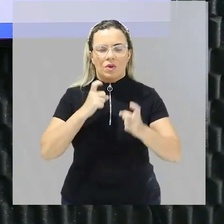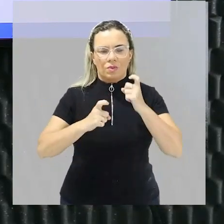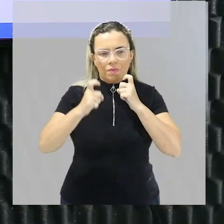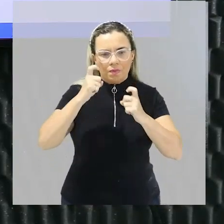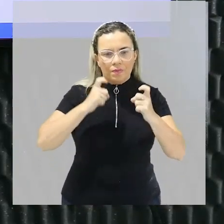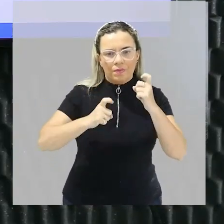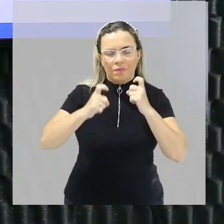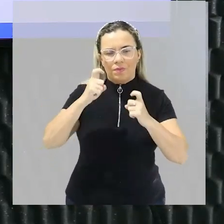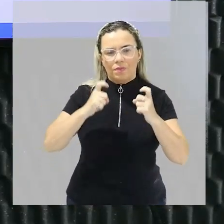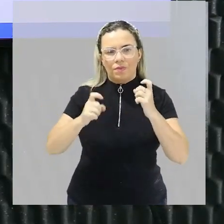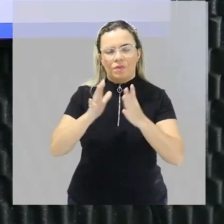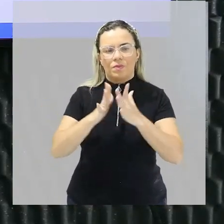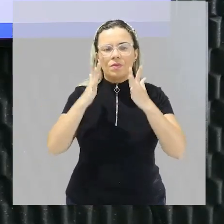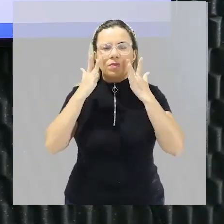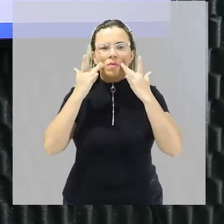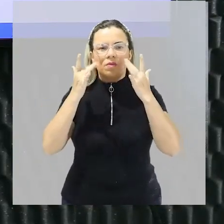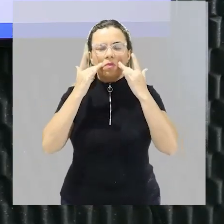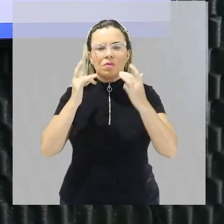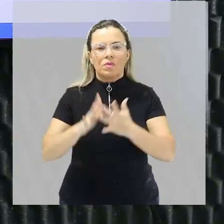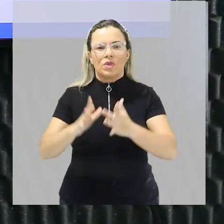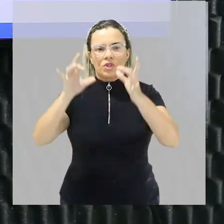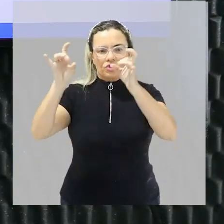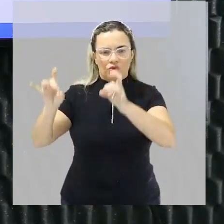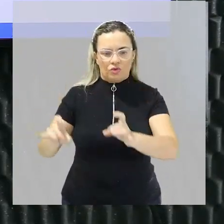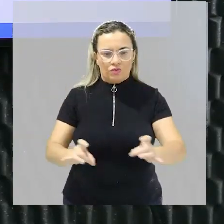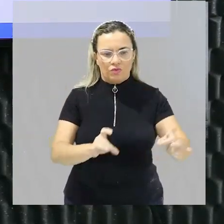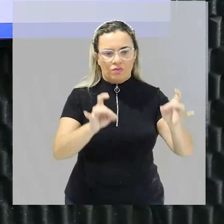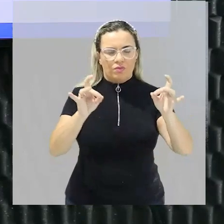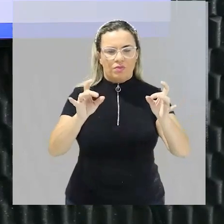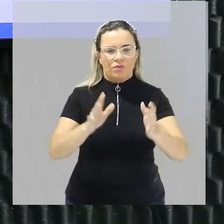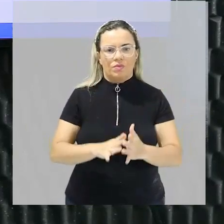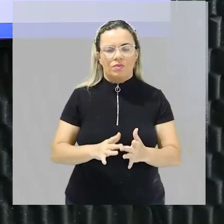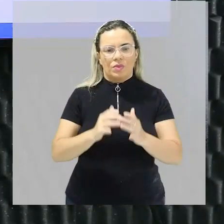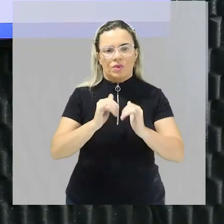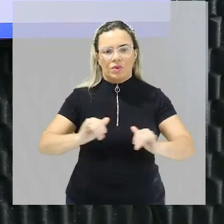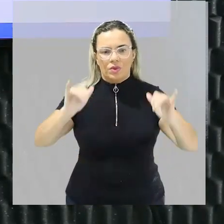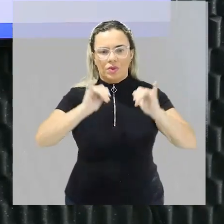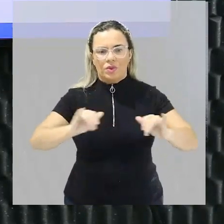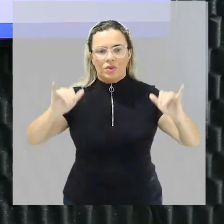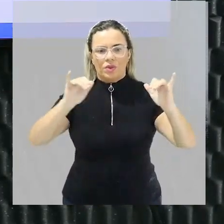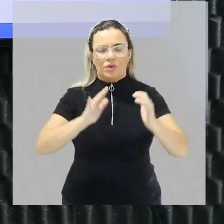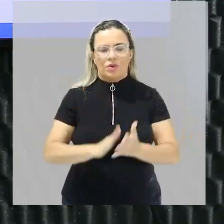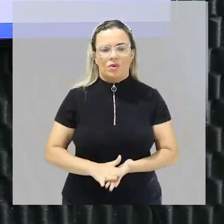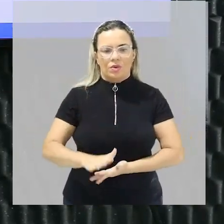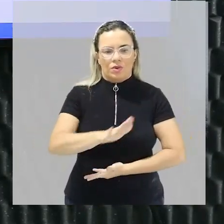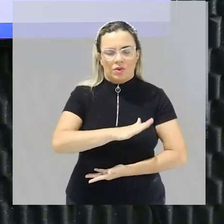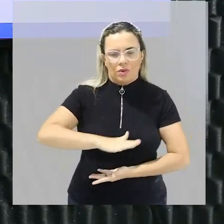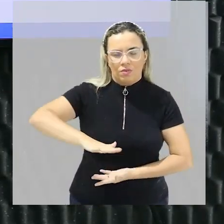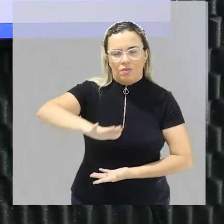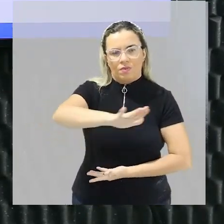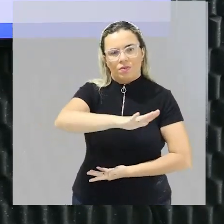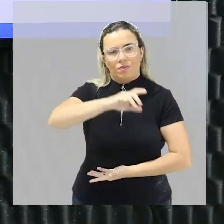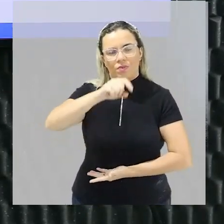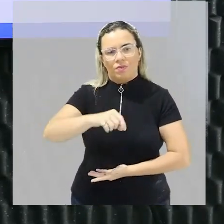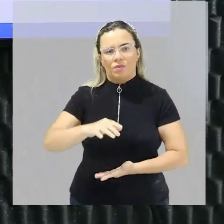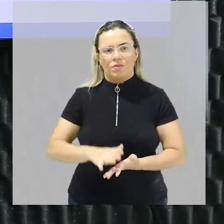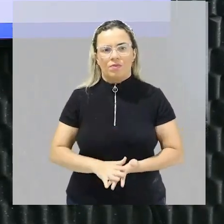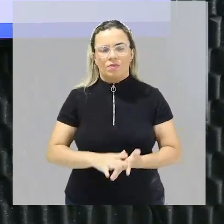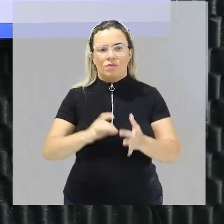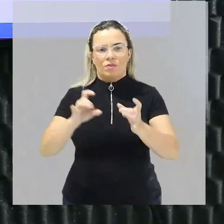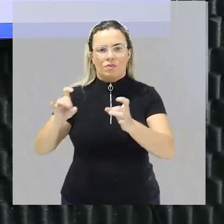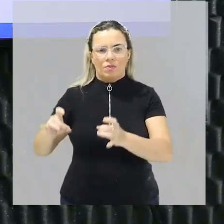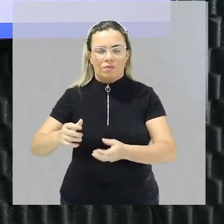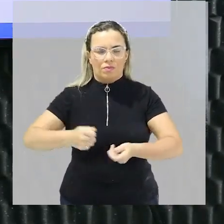da arte como mercadoria disponível no mercado, sendo